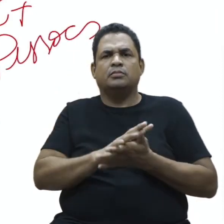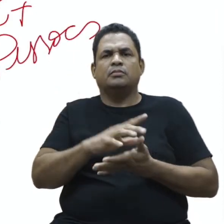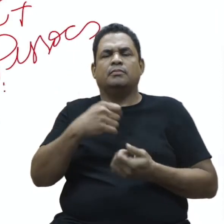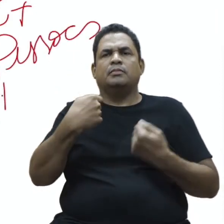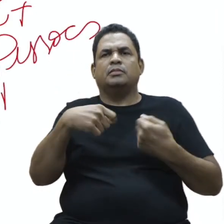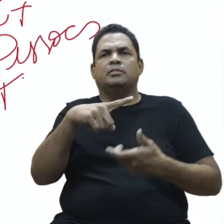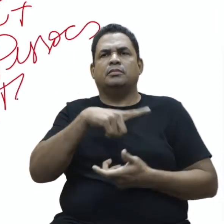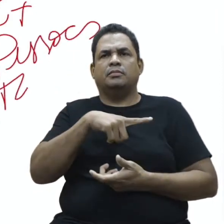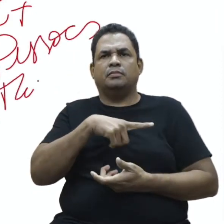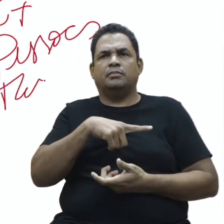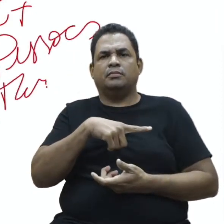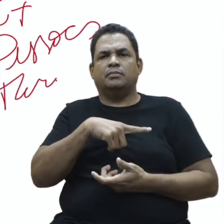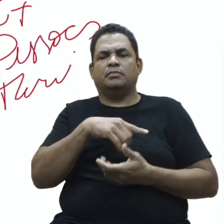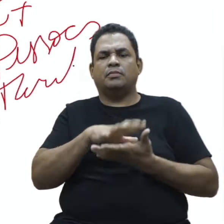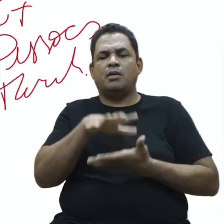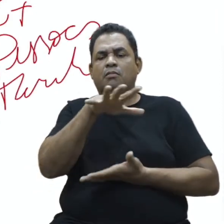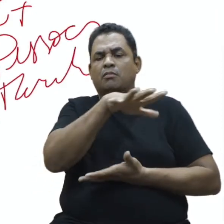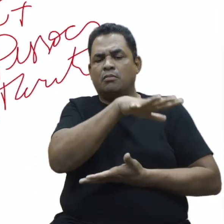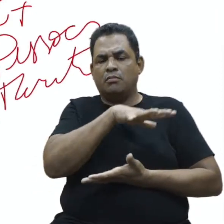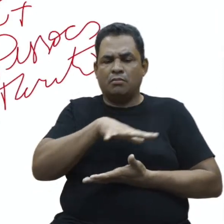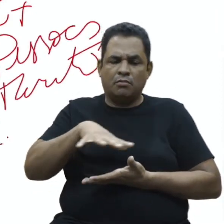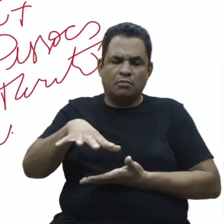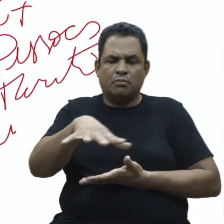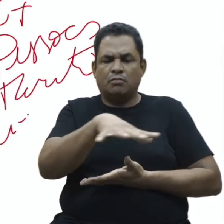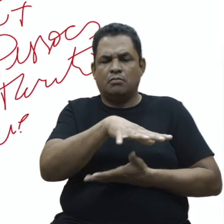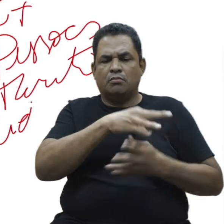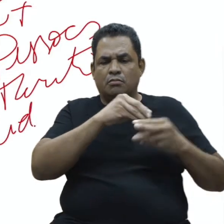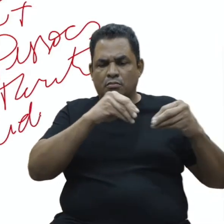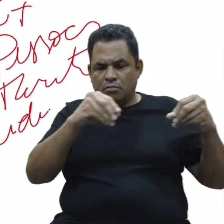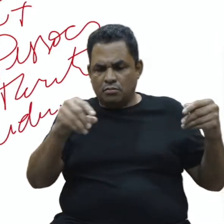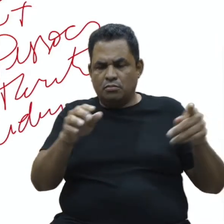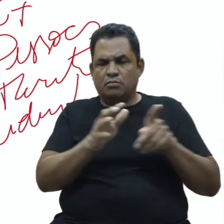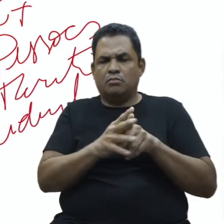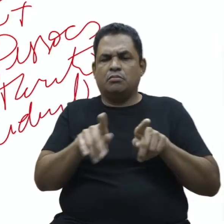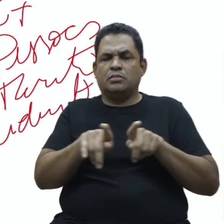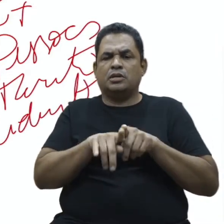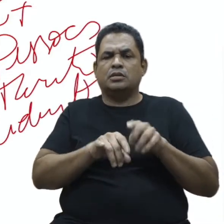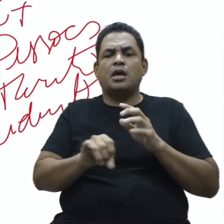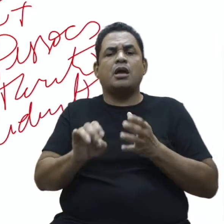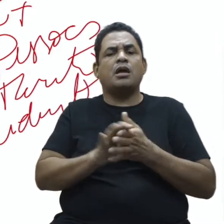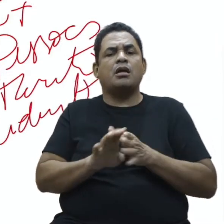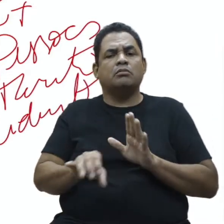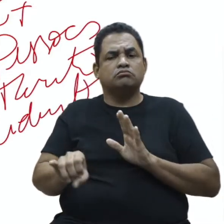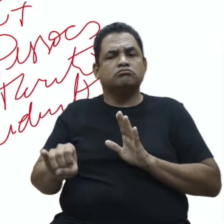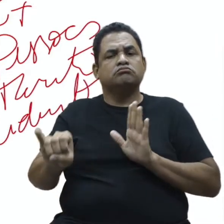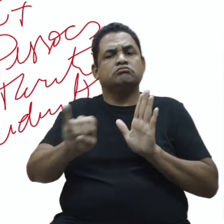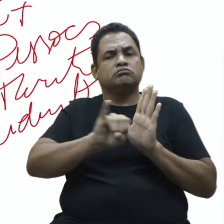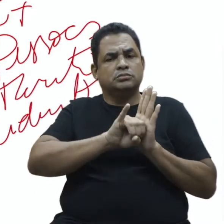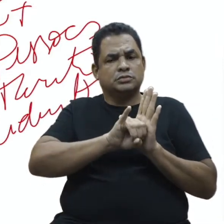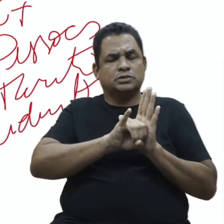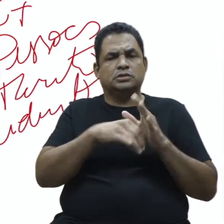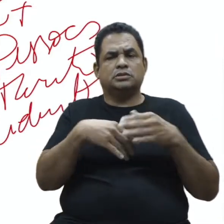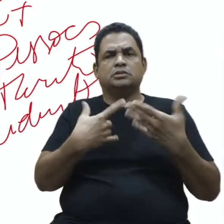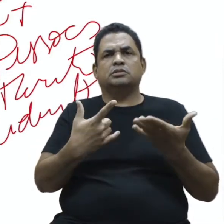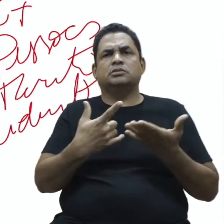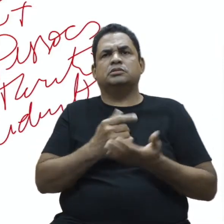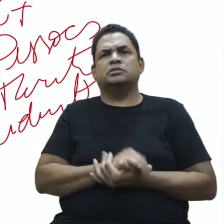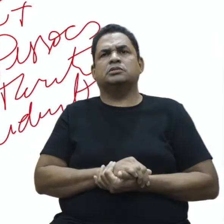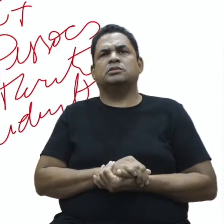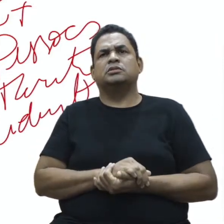ter território e tem que ter identidade. Para você... Aí você vê,